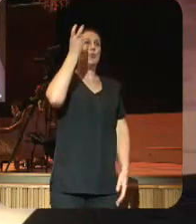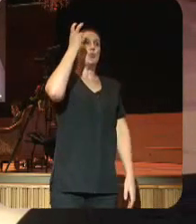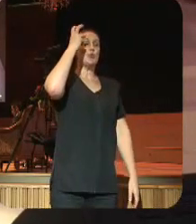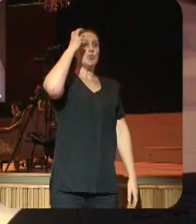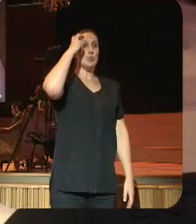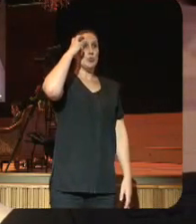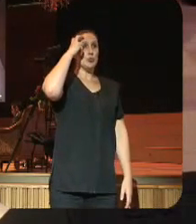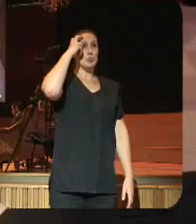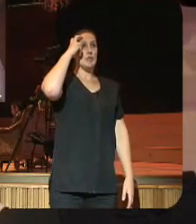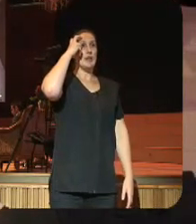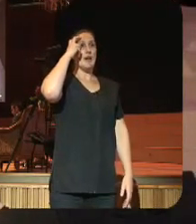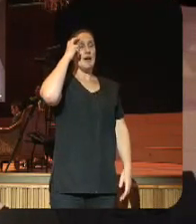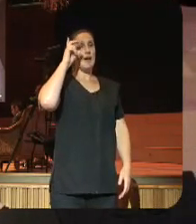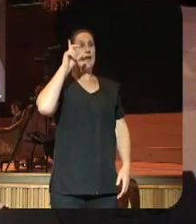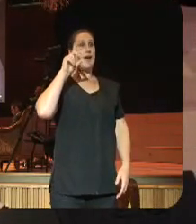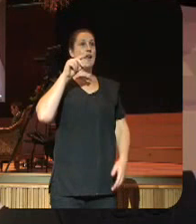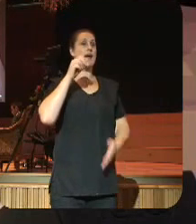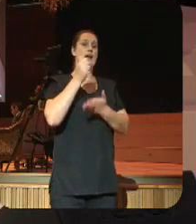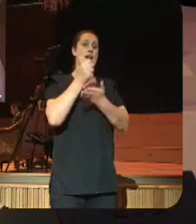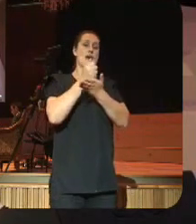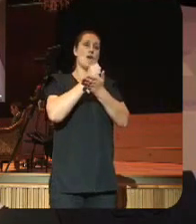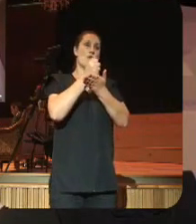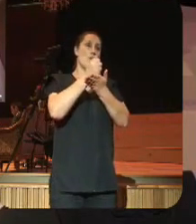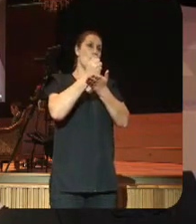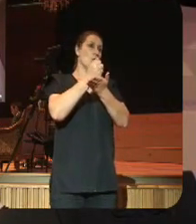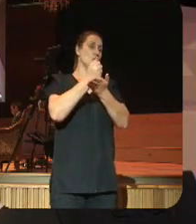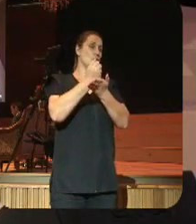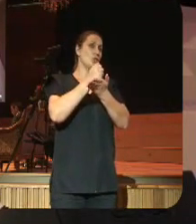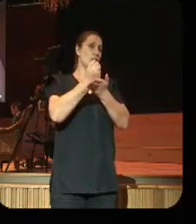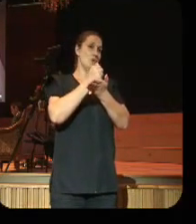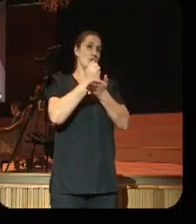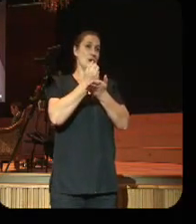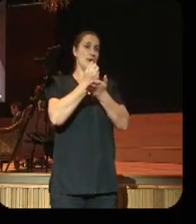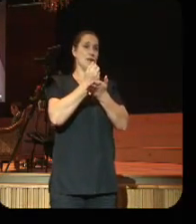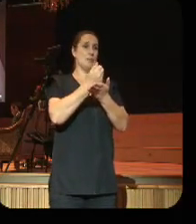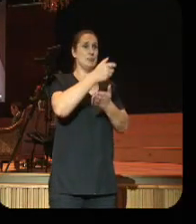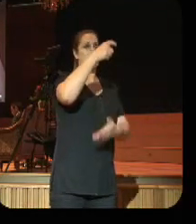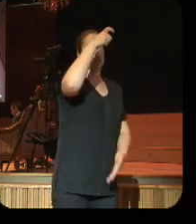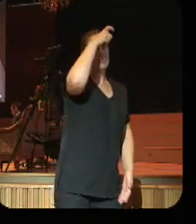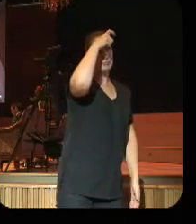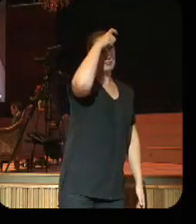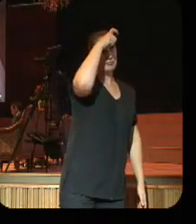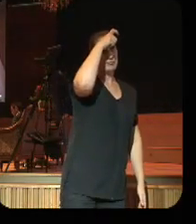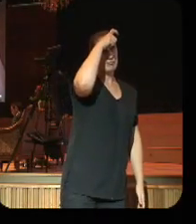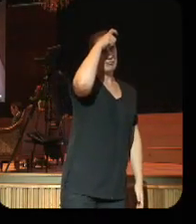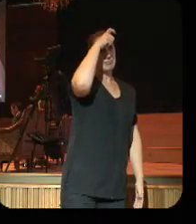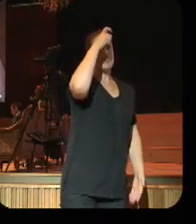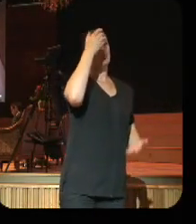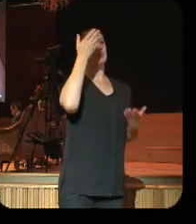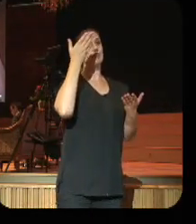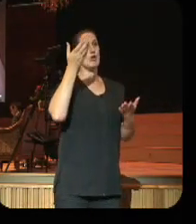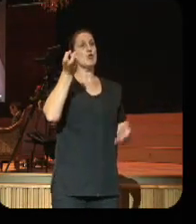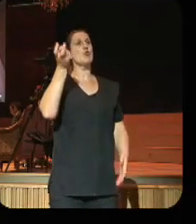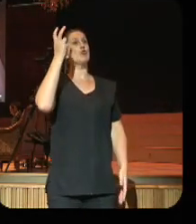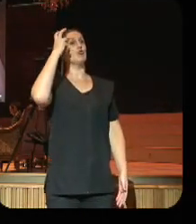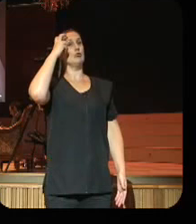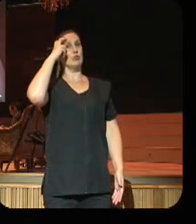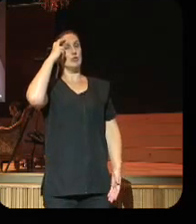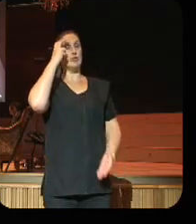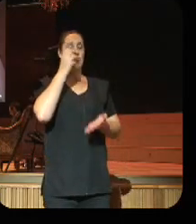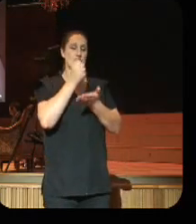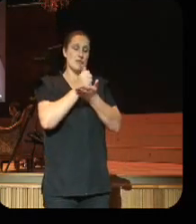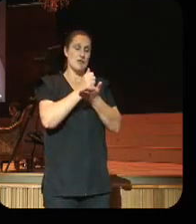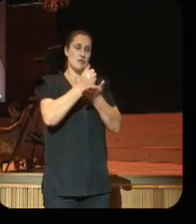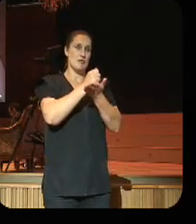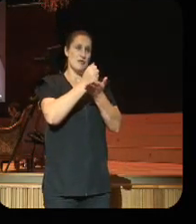maneira, é controlada por demônios, por Satanás, que